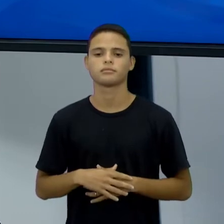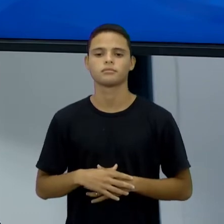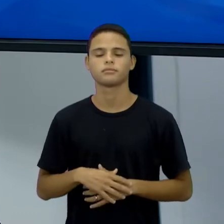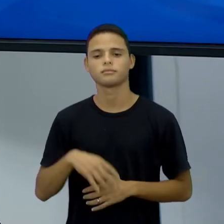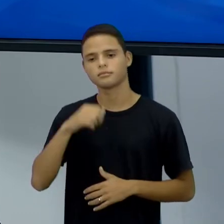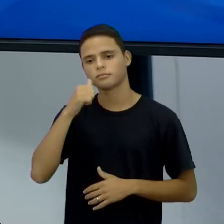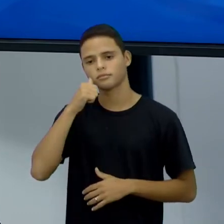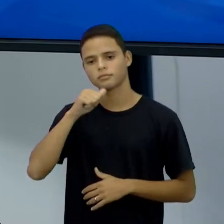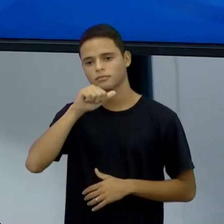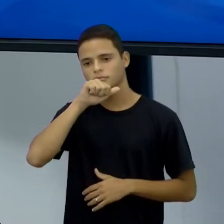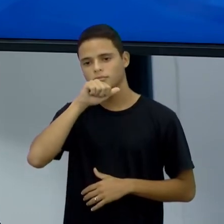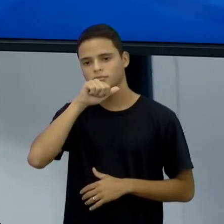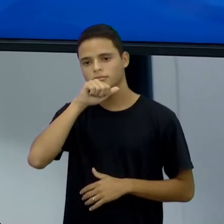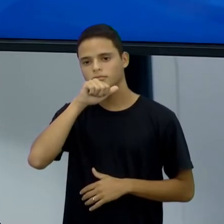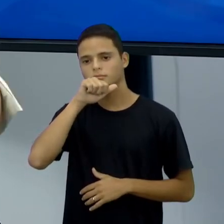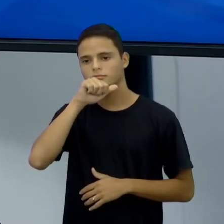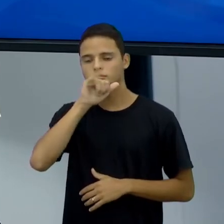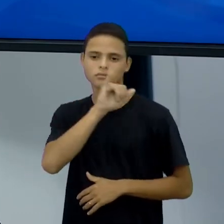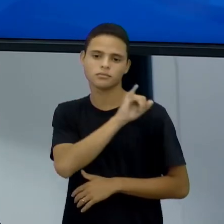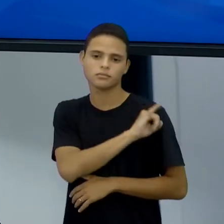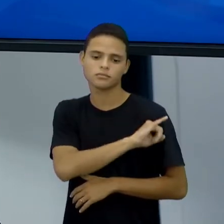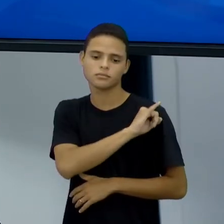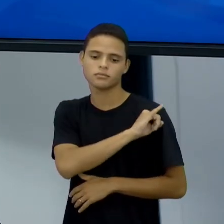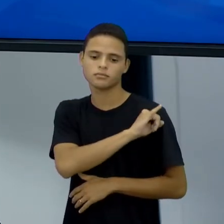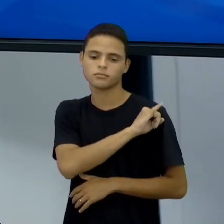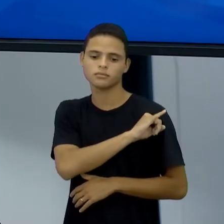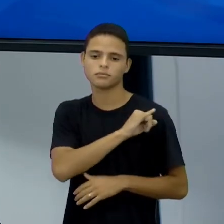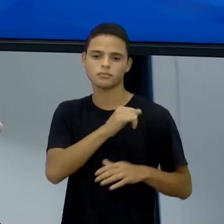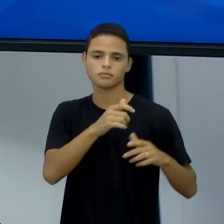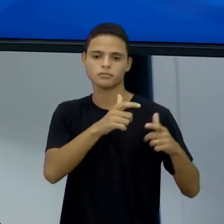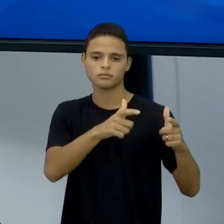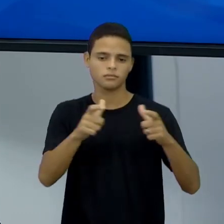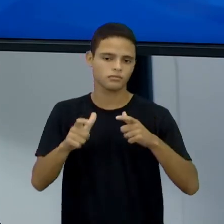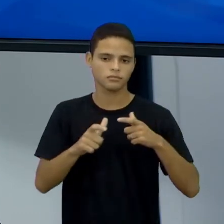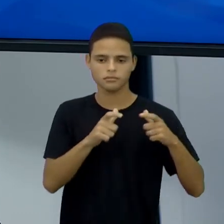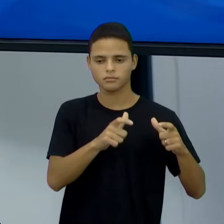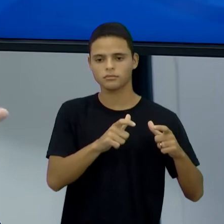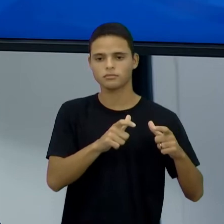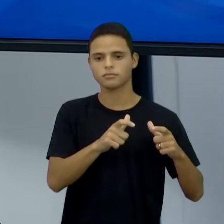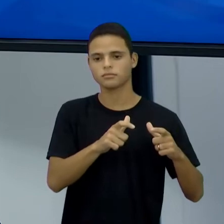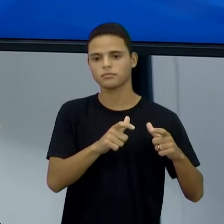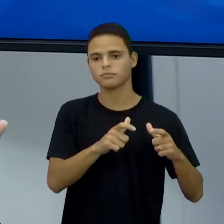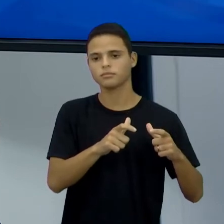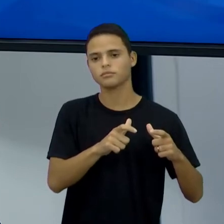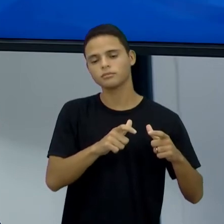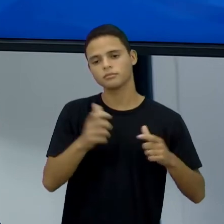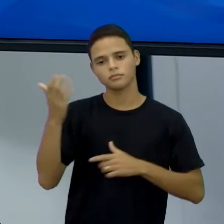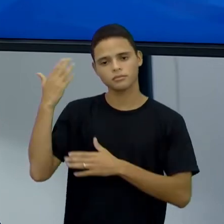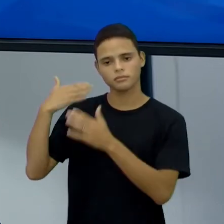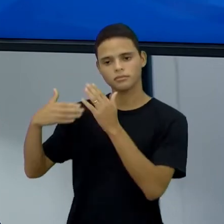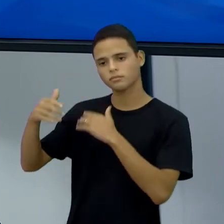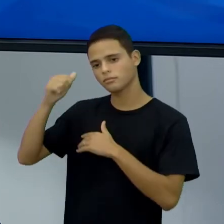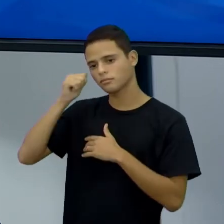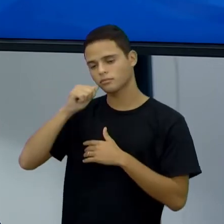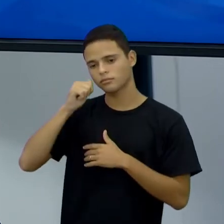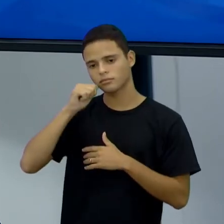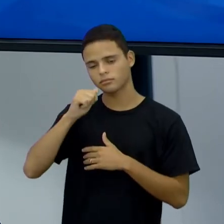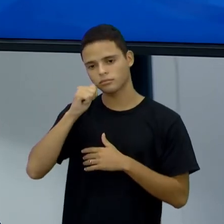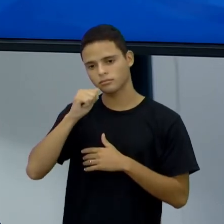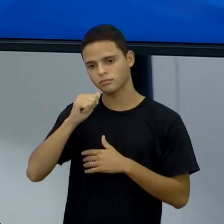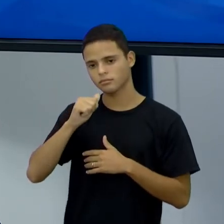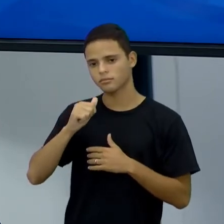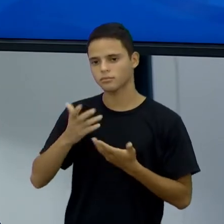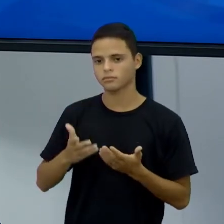já era, que no Rio de Janeiro ali onde a gente morava, as meninas, né, não vou falar agora, mas antigamente, eram criadas